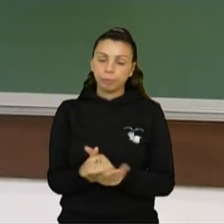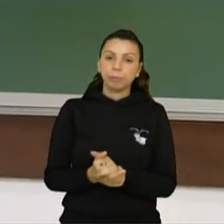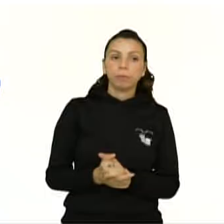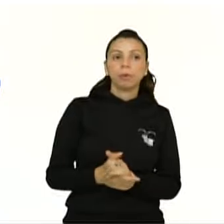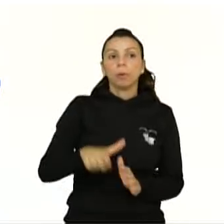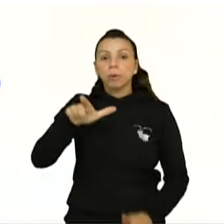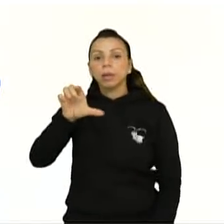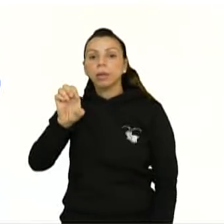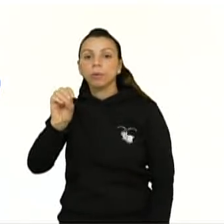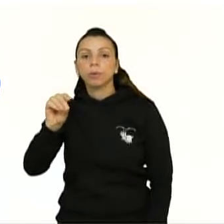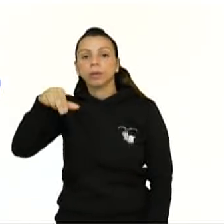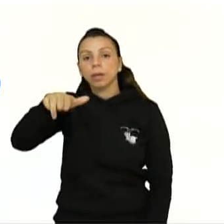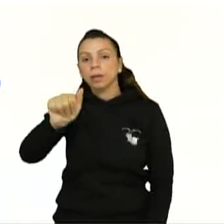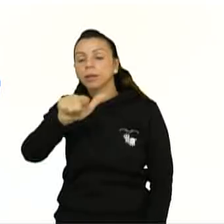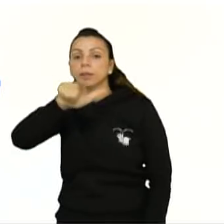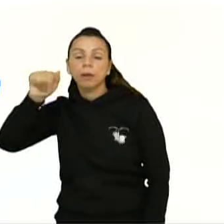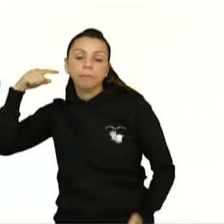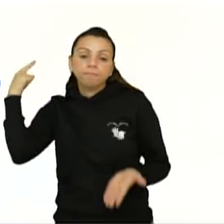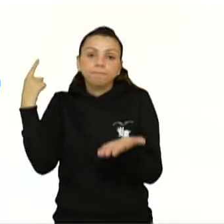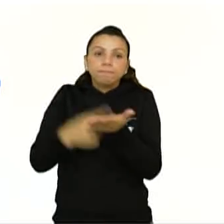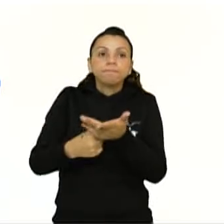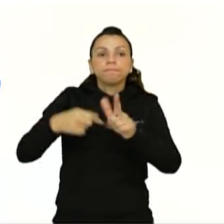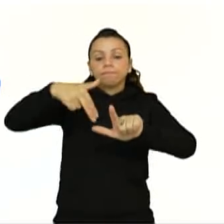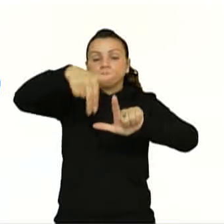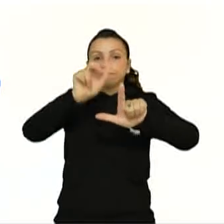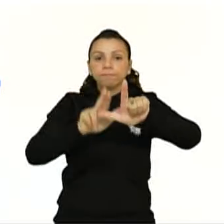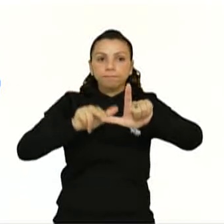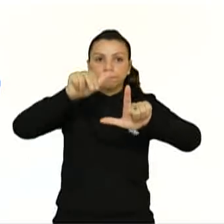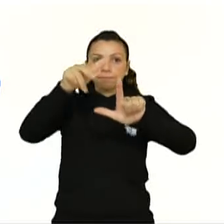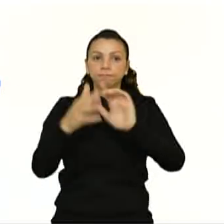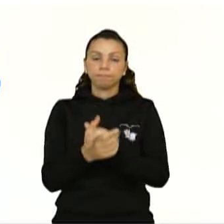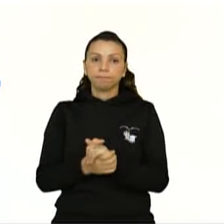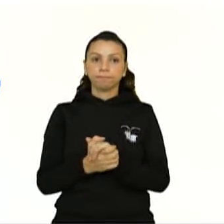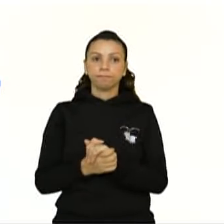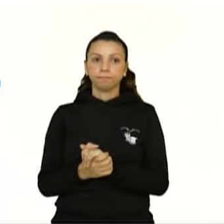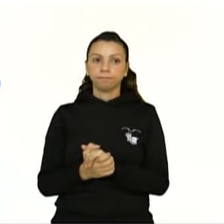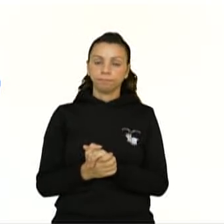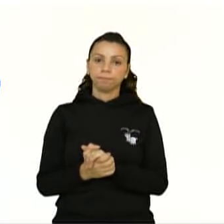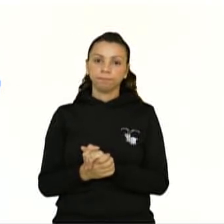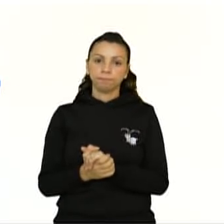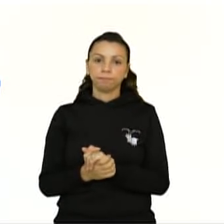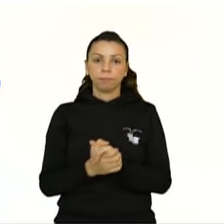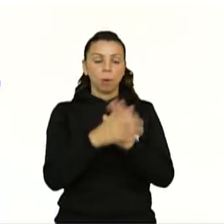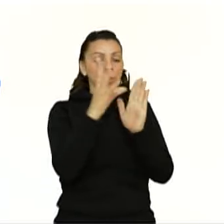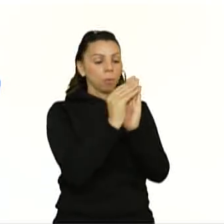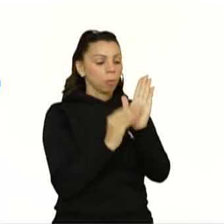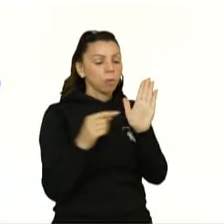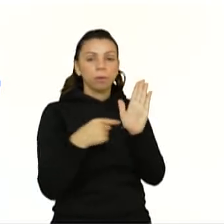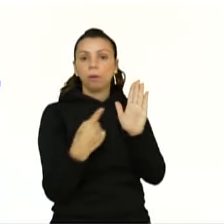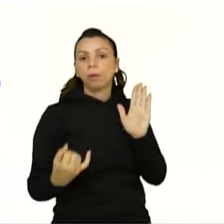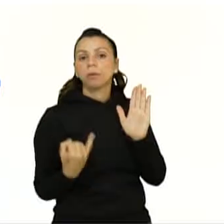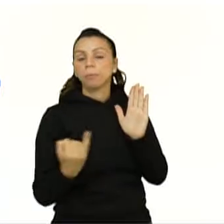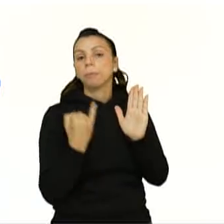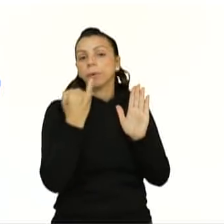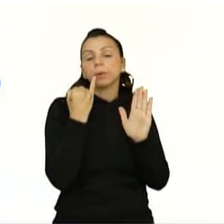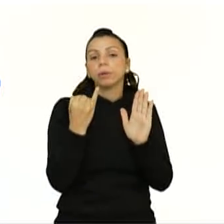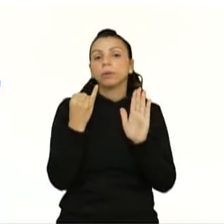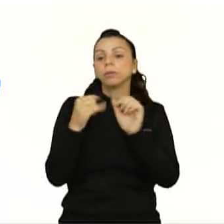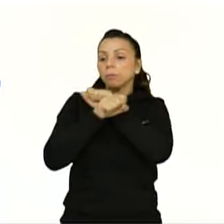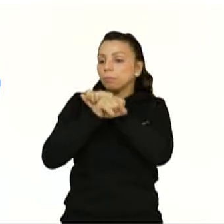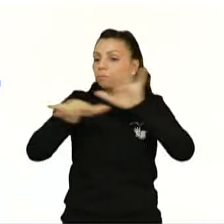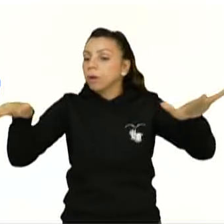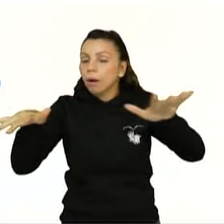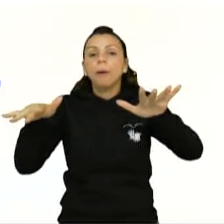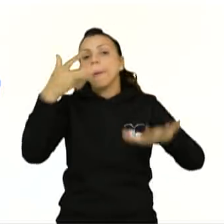um Tratado della Pittura, né? Que fala assim em italiano. O conteúdo é fundamentalmente dirigido